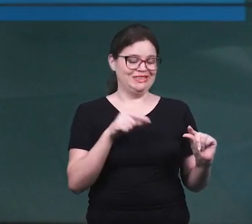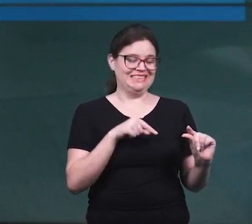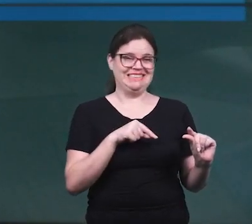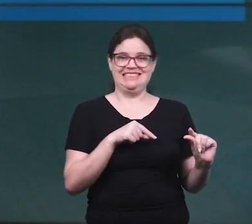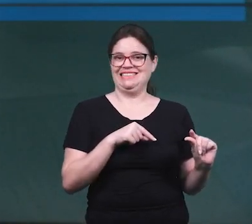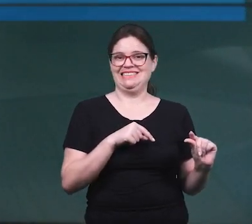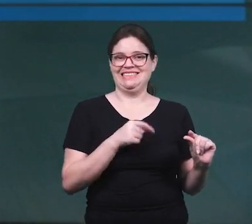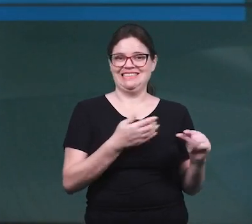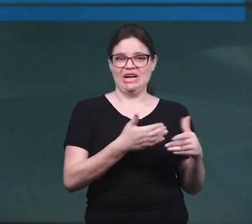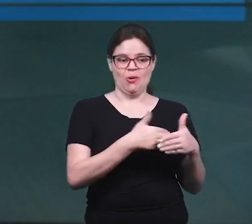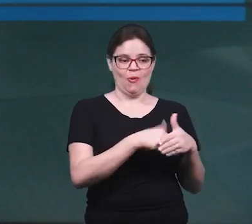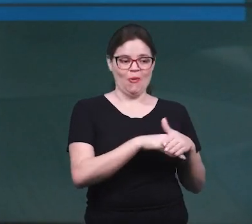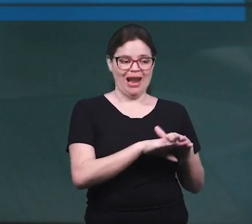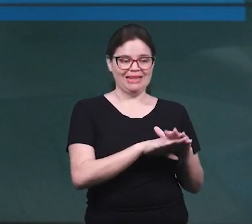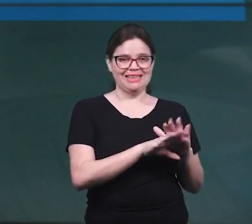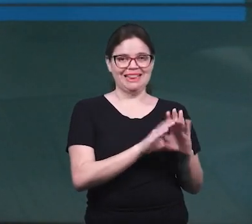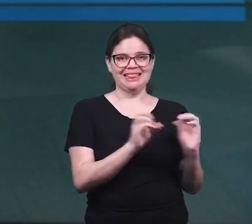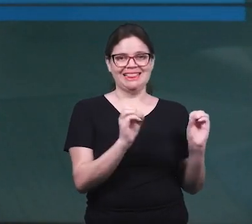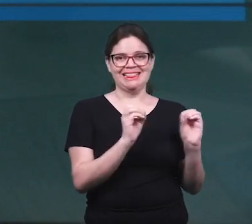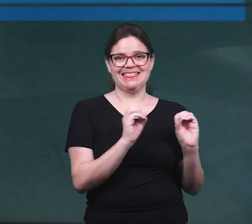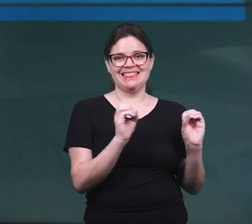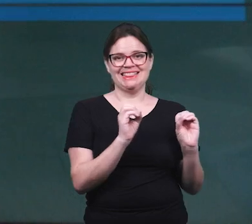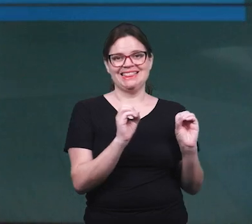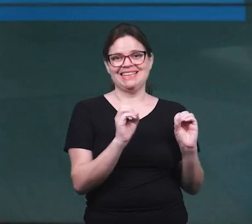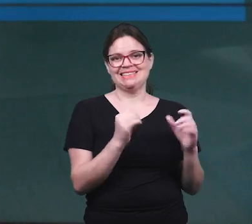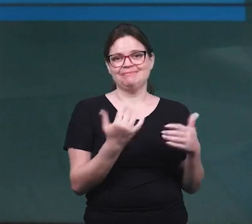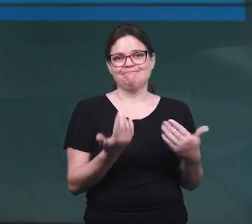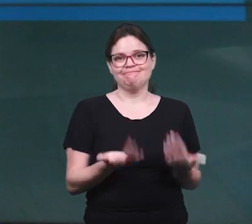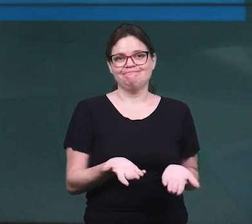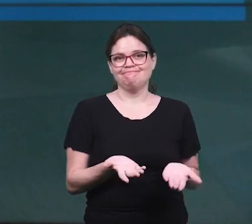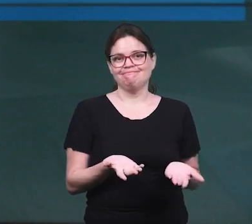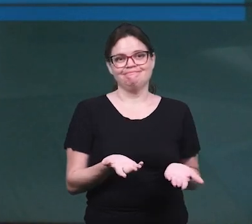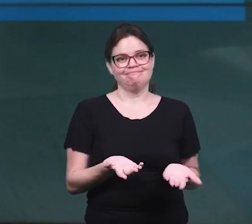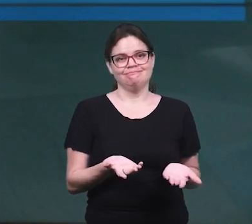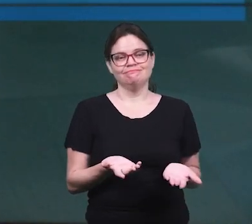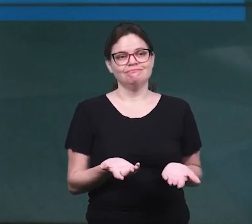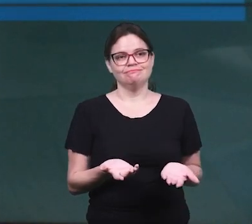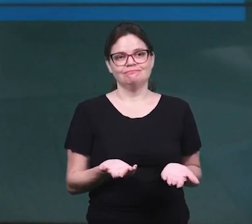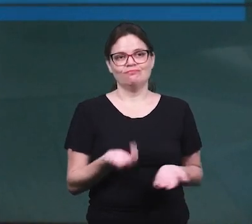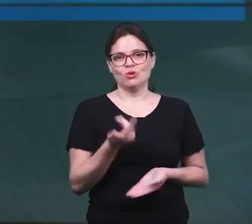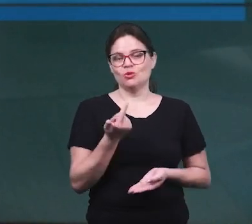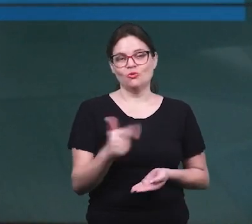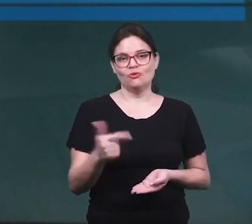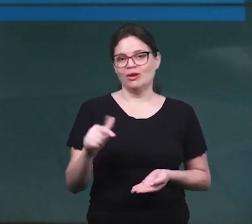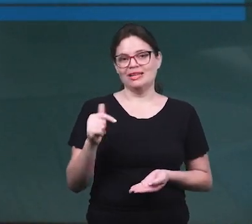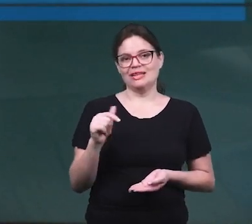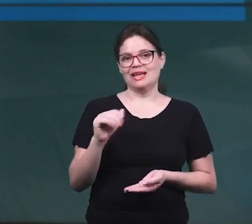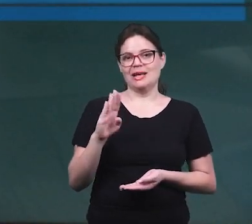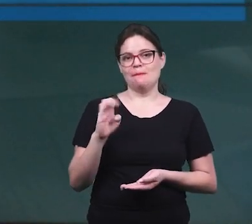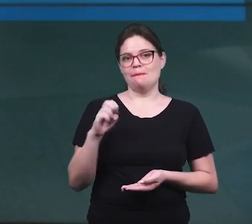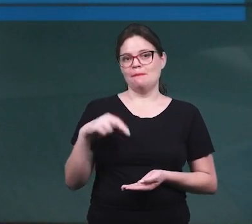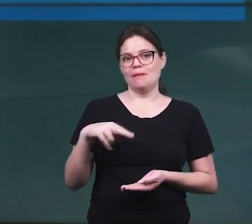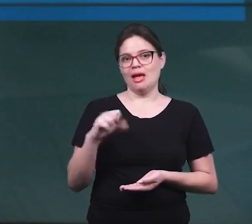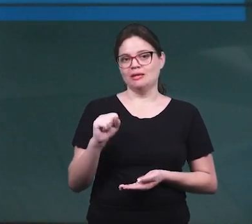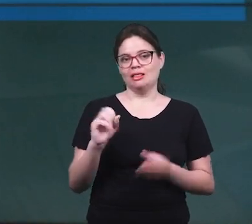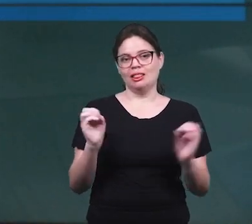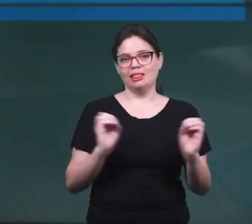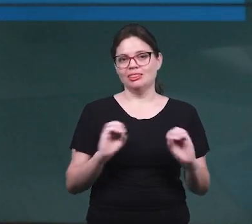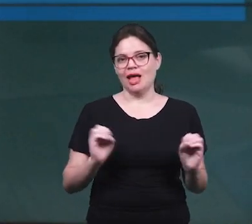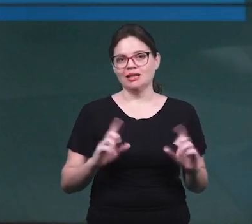tem reserva financeira, você não tem nenhum bem onde você possa